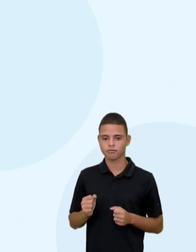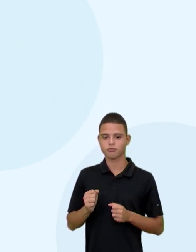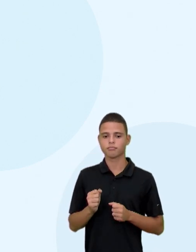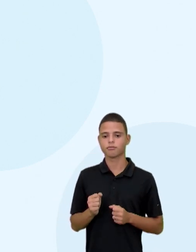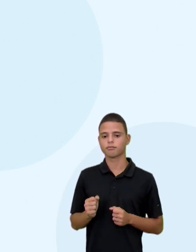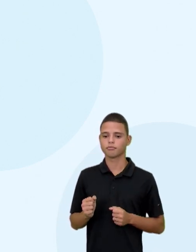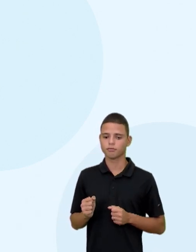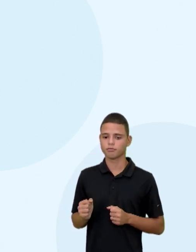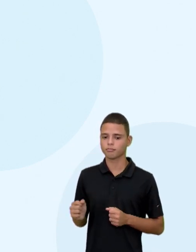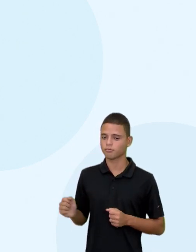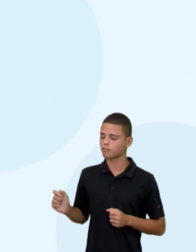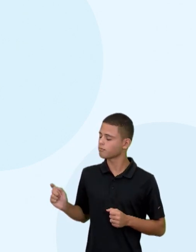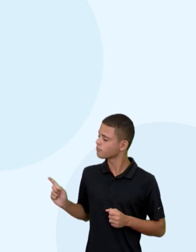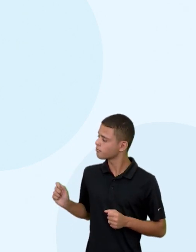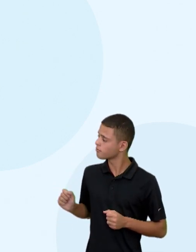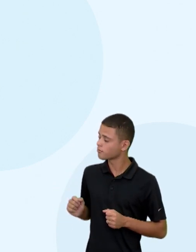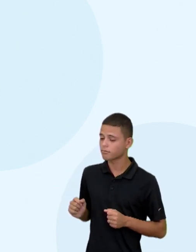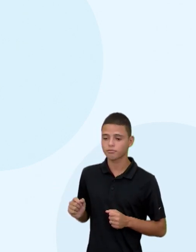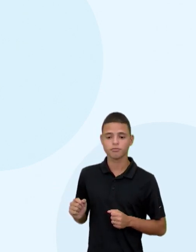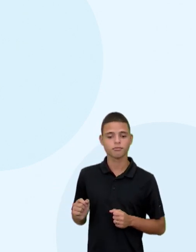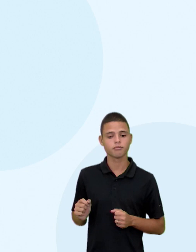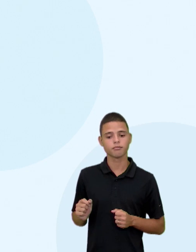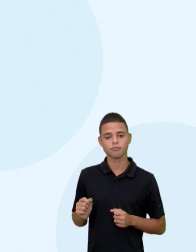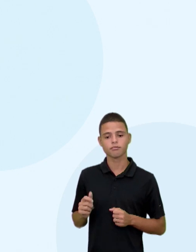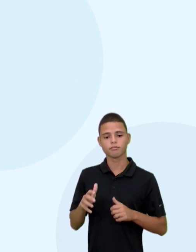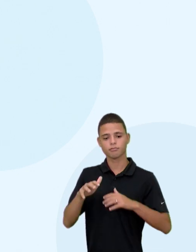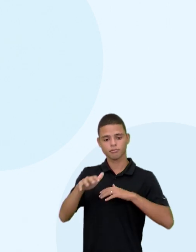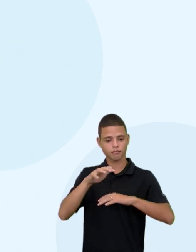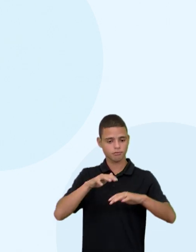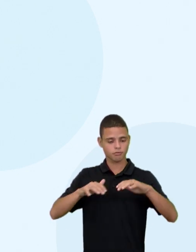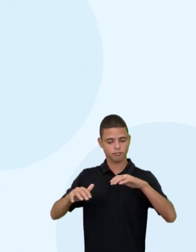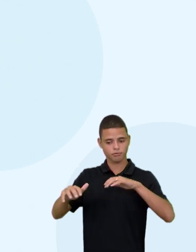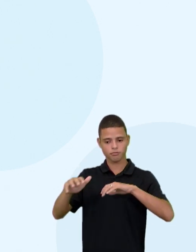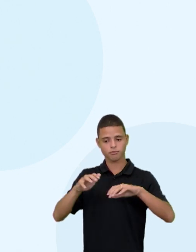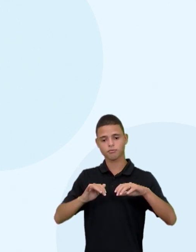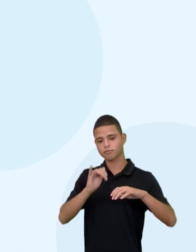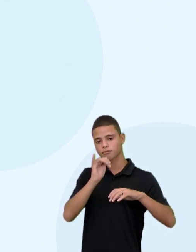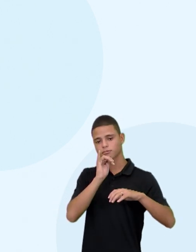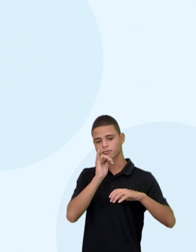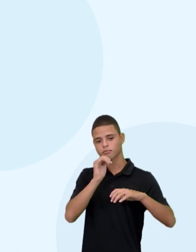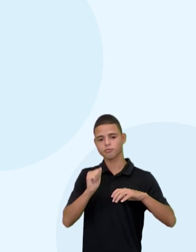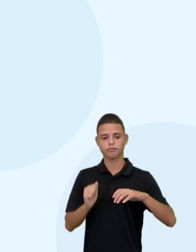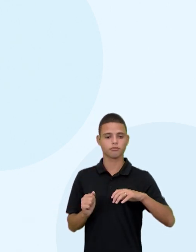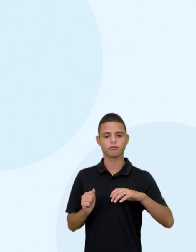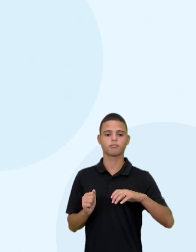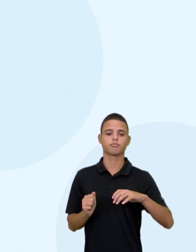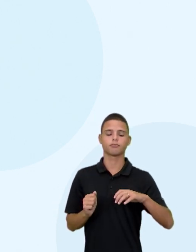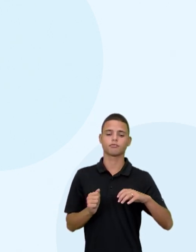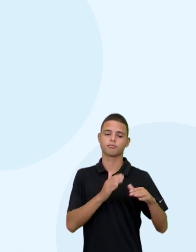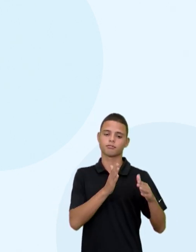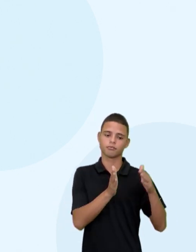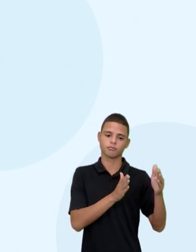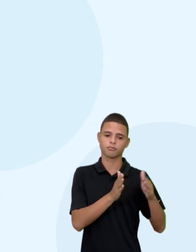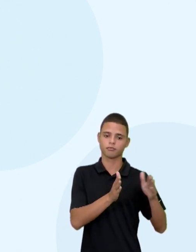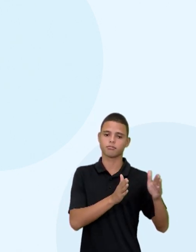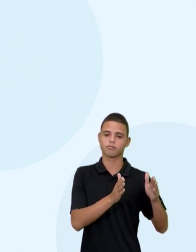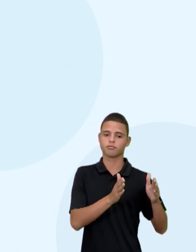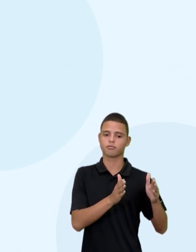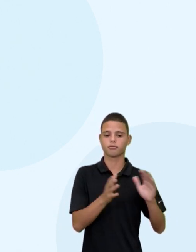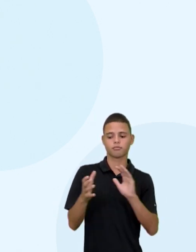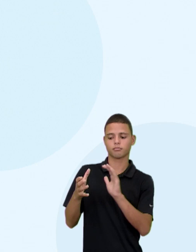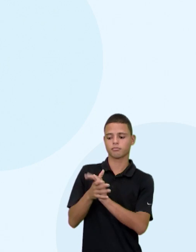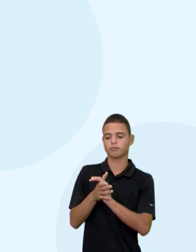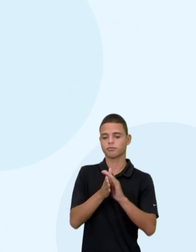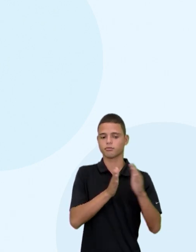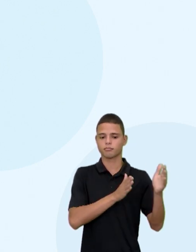desse gráfico de setores, que mostra aí por região, né, e tá lá, ó, períodos entre a data de casamento e o